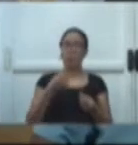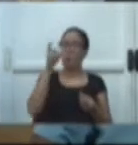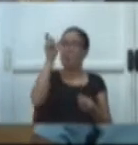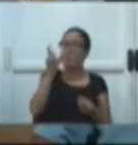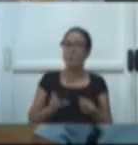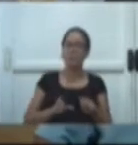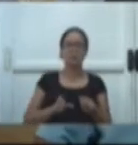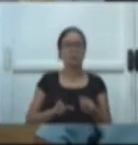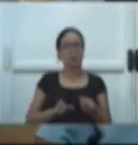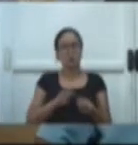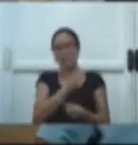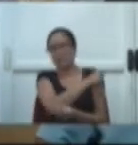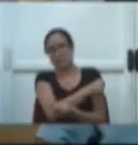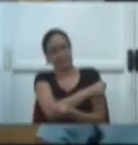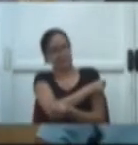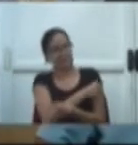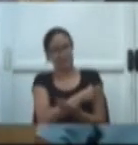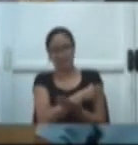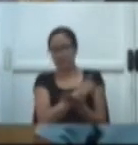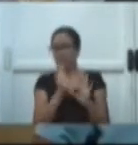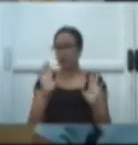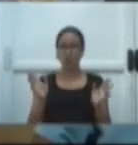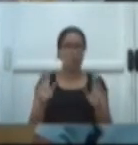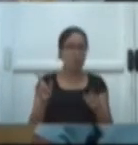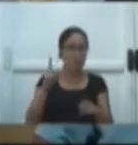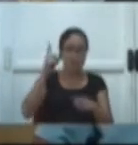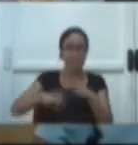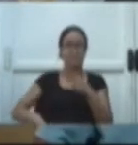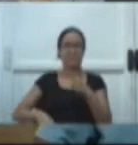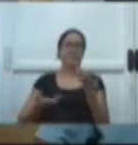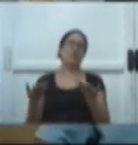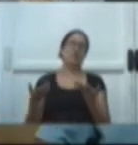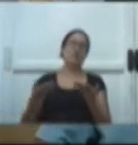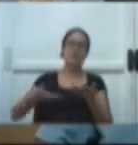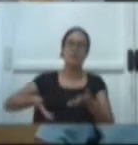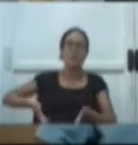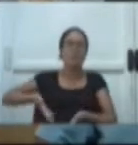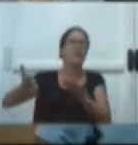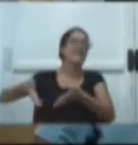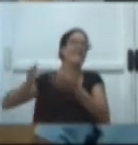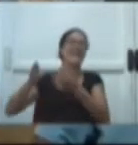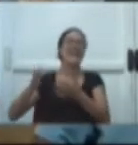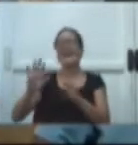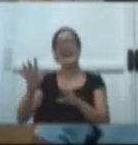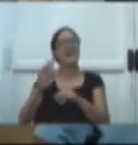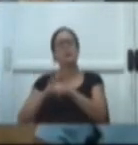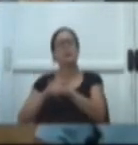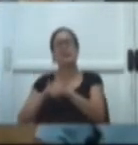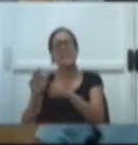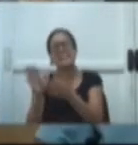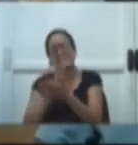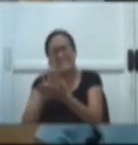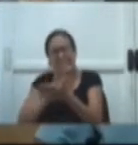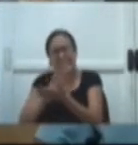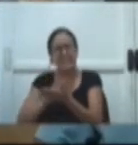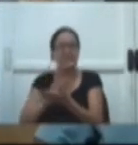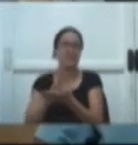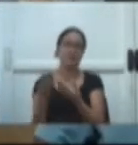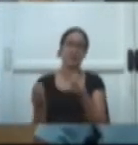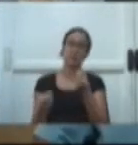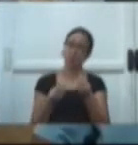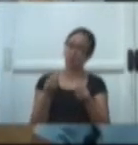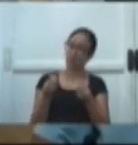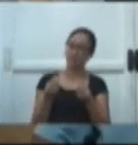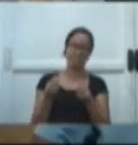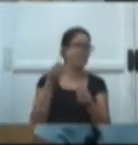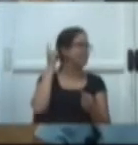O médico, com muito sacrifício, consegue avaliar. E é proibido ser dispensado por leigo. Isso